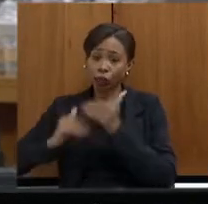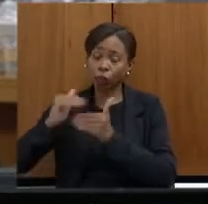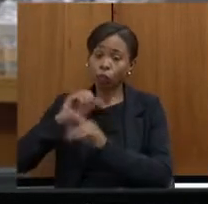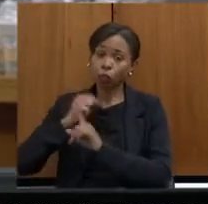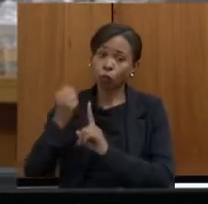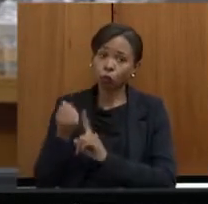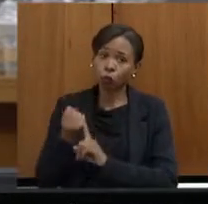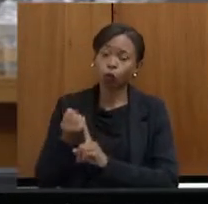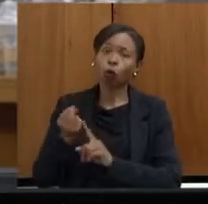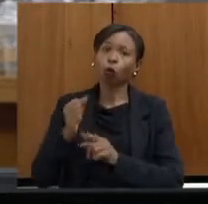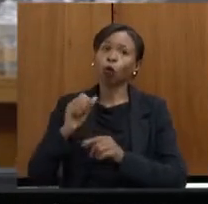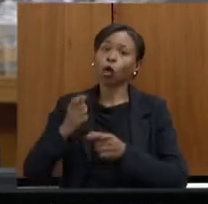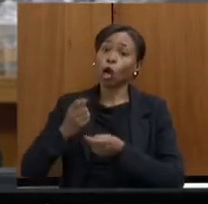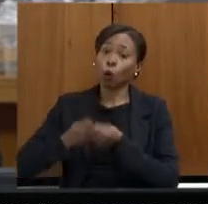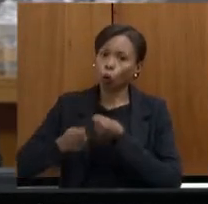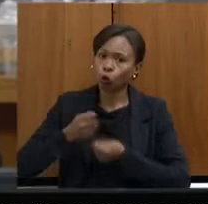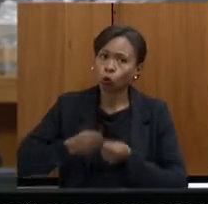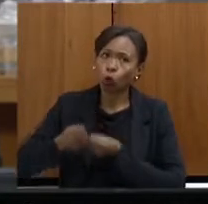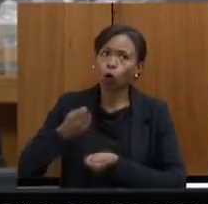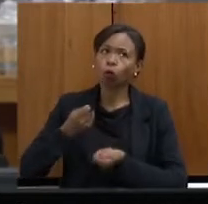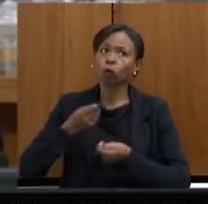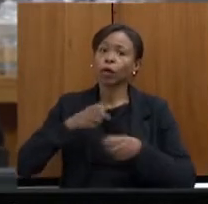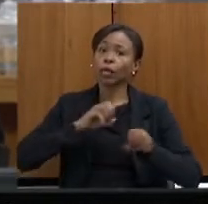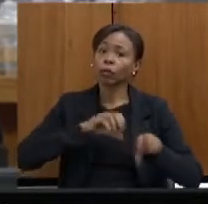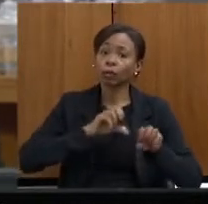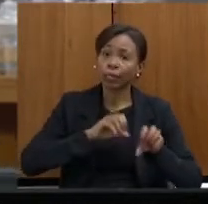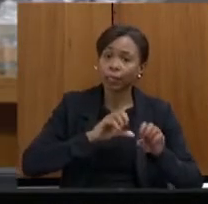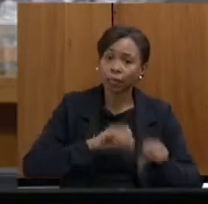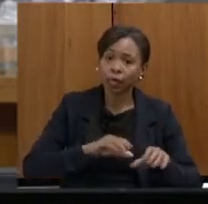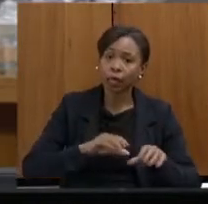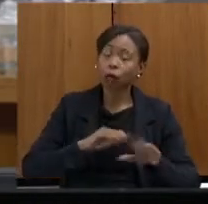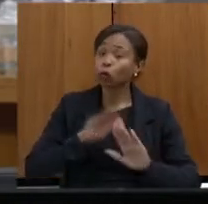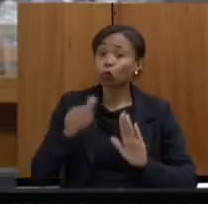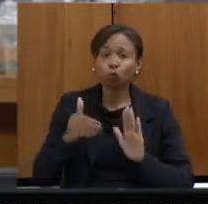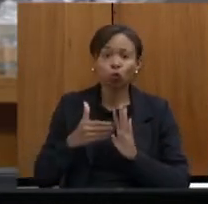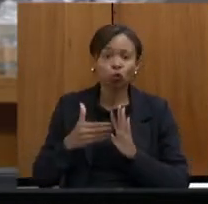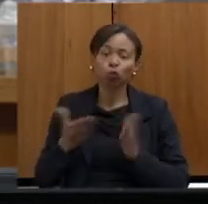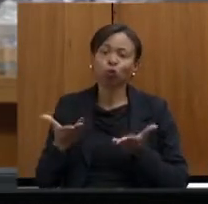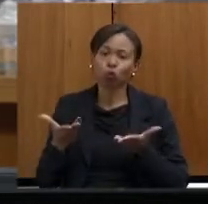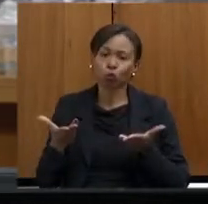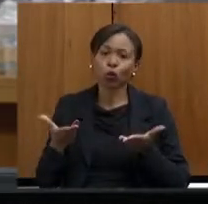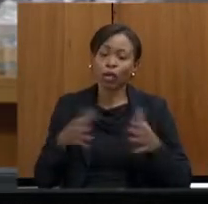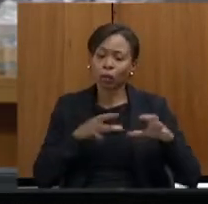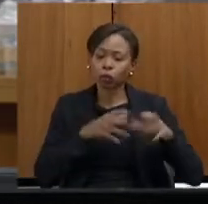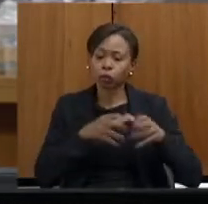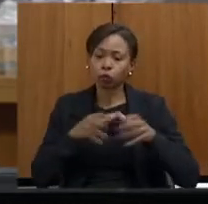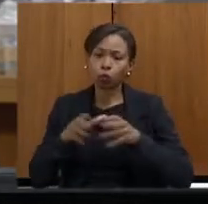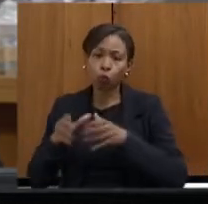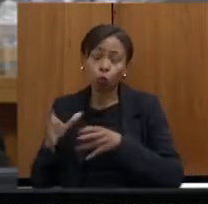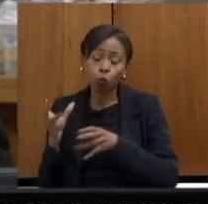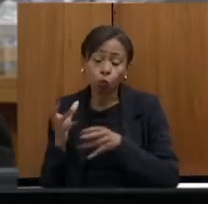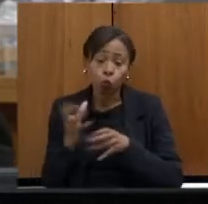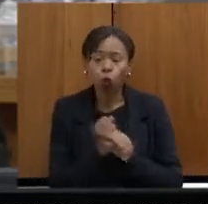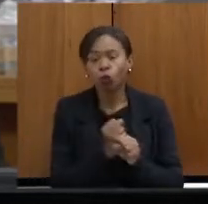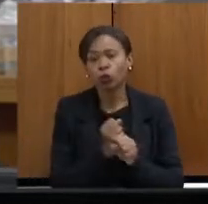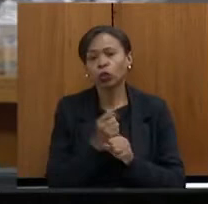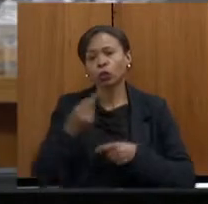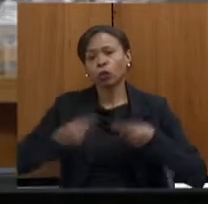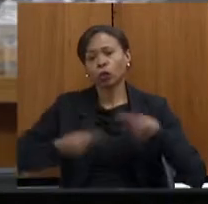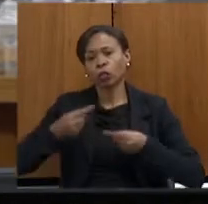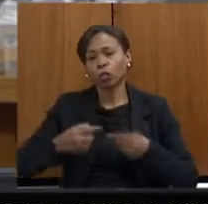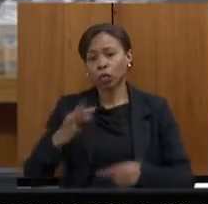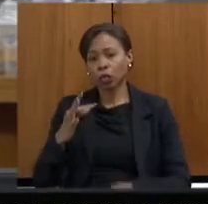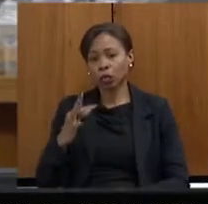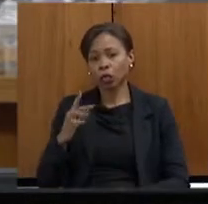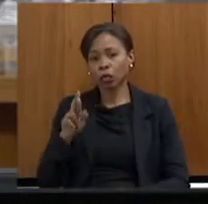desenvolvimento social, ela passa pela educação. Então, hoje, esse conjunto de políticas, eu posso falar aqui do Trilhas do Futuro,